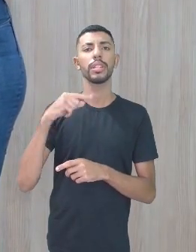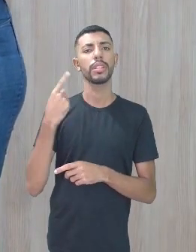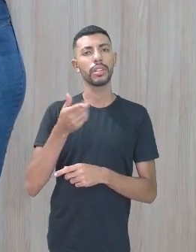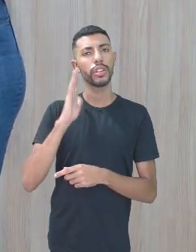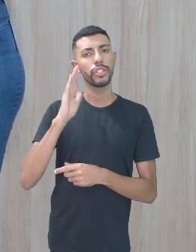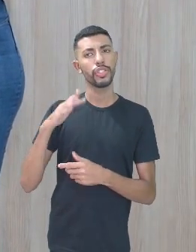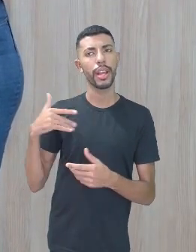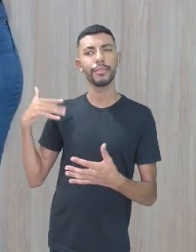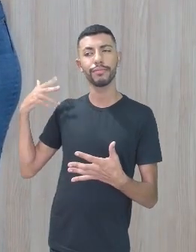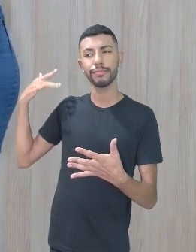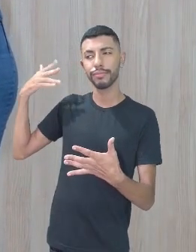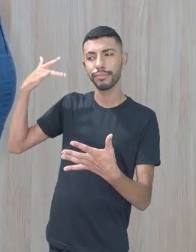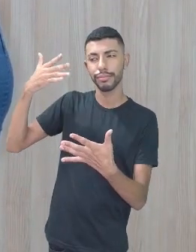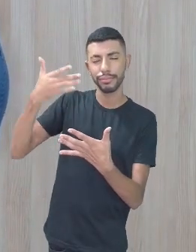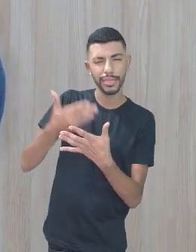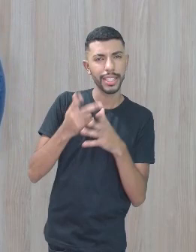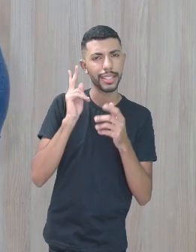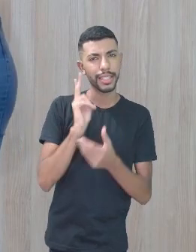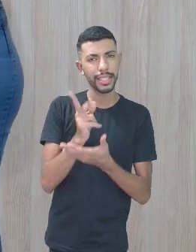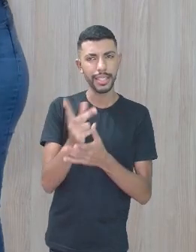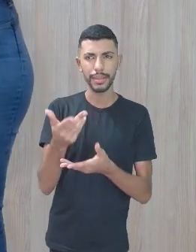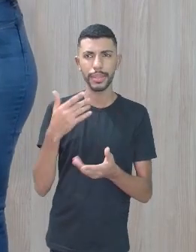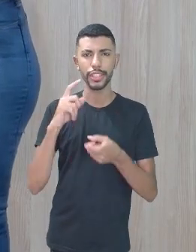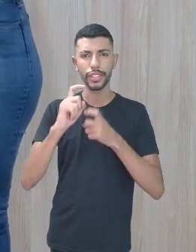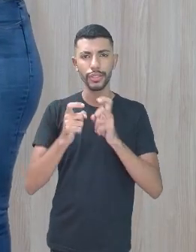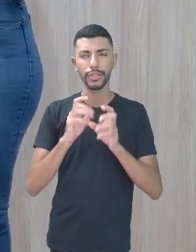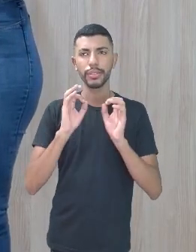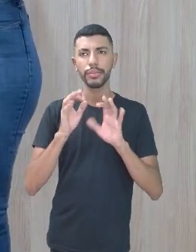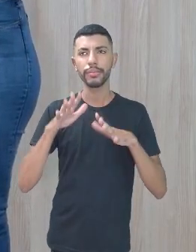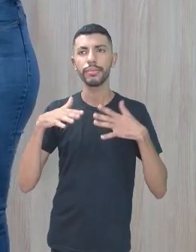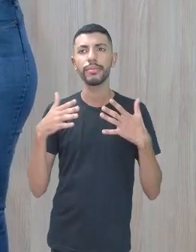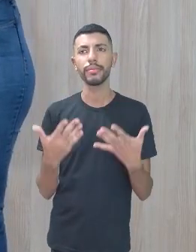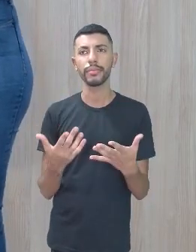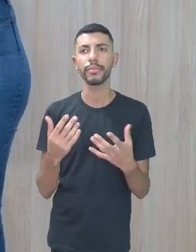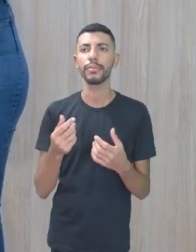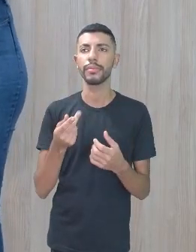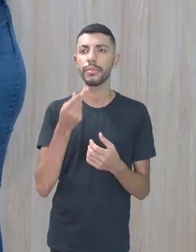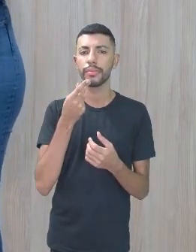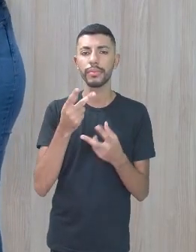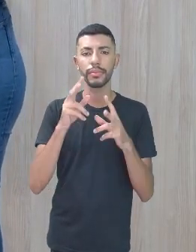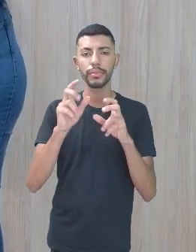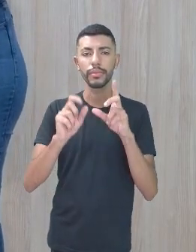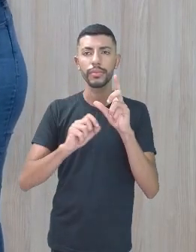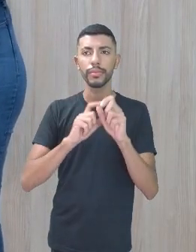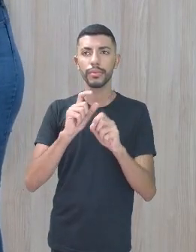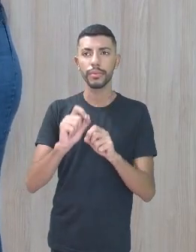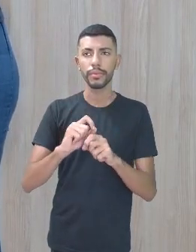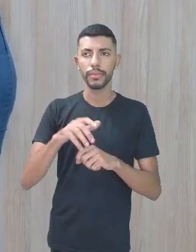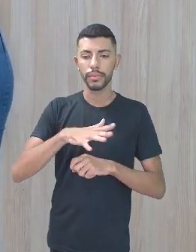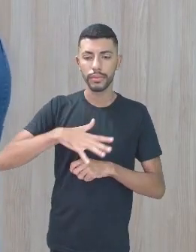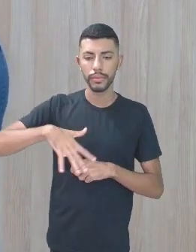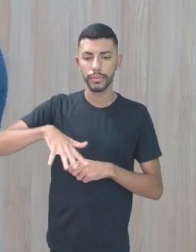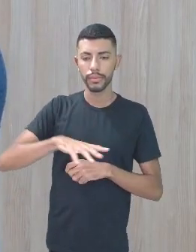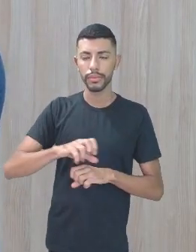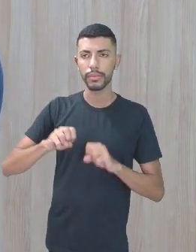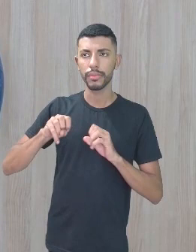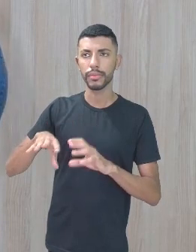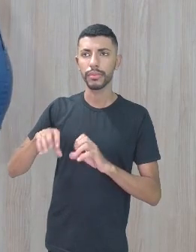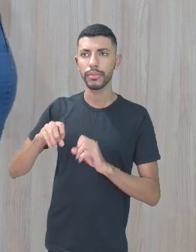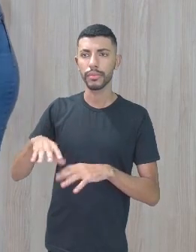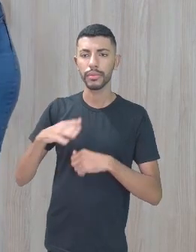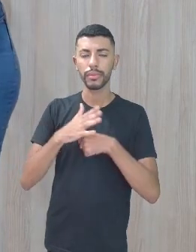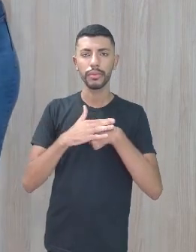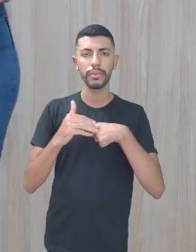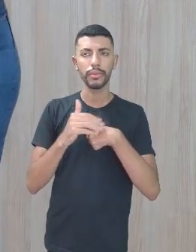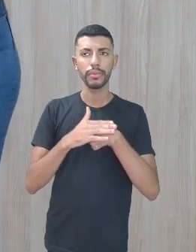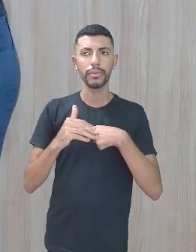que a gente já vem falando sempre nos nossos encontros. A gente fala dessa ambiência educacional afetiva,